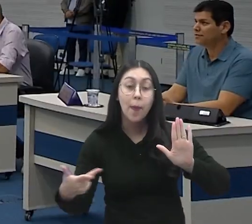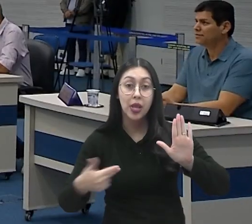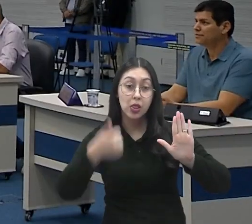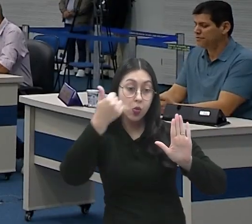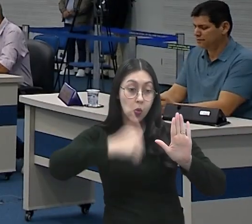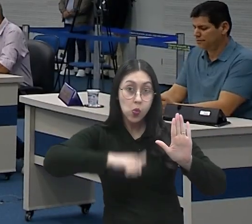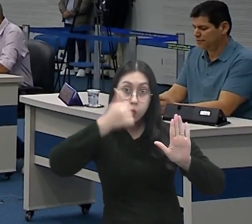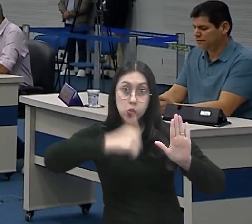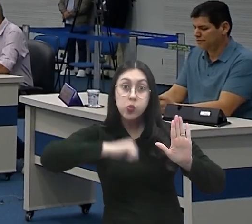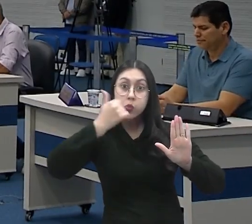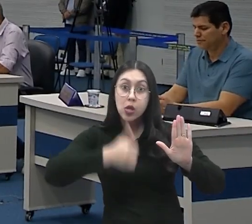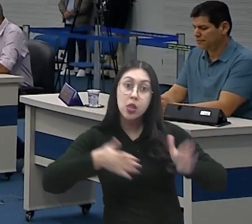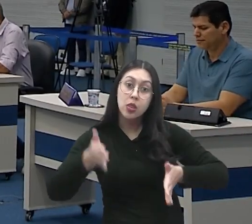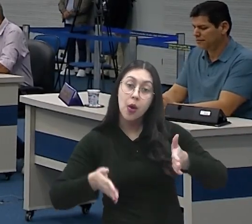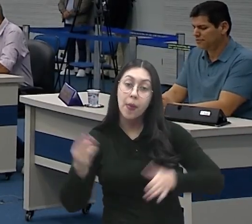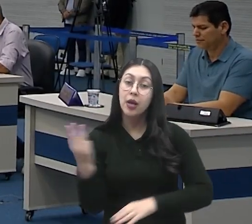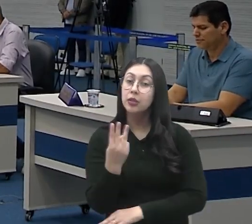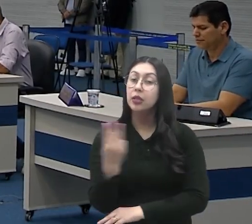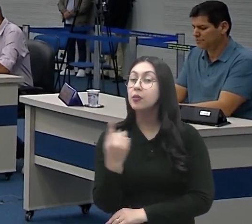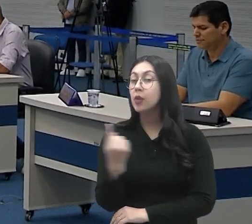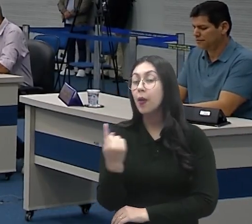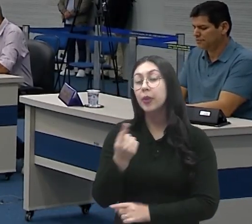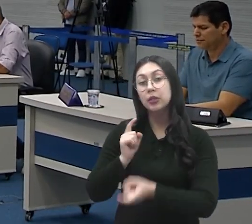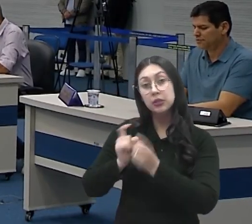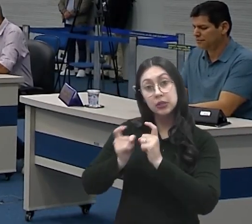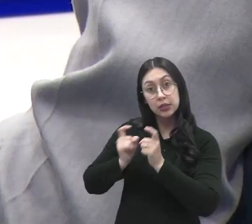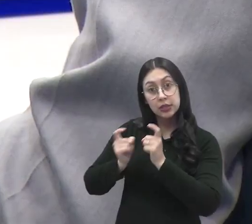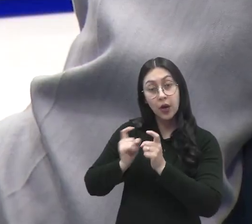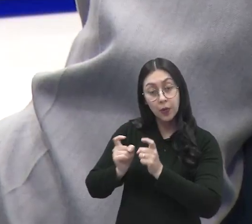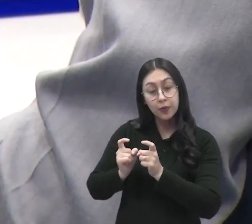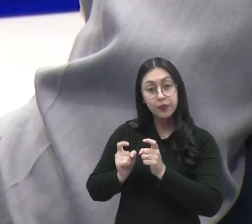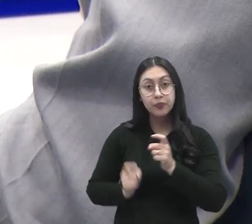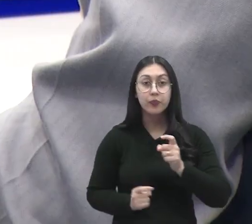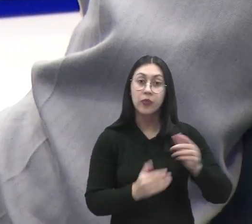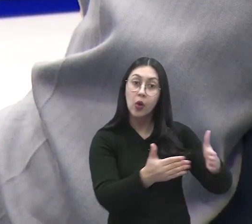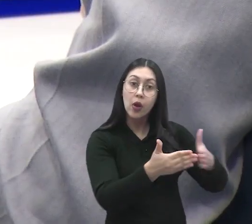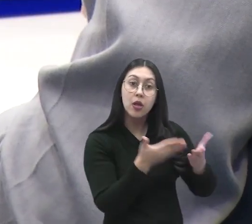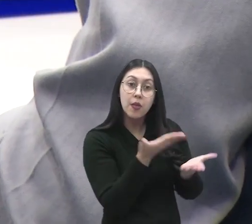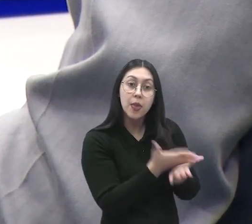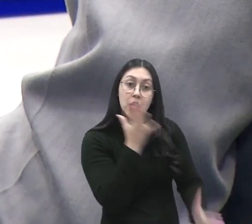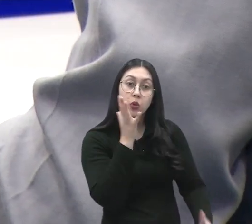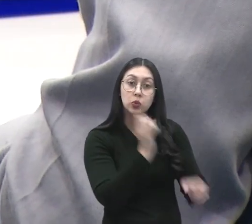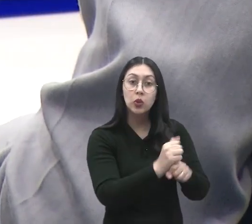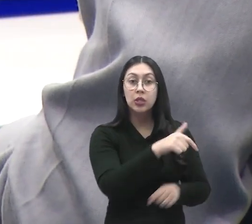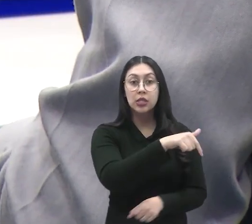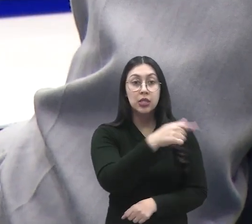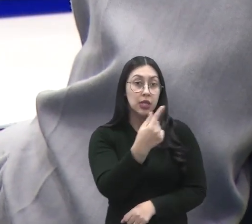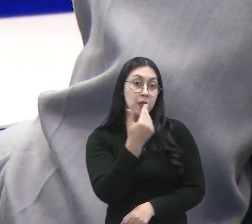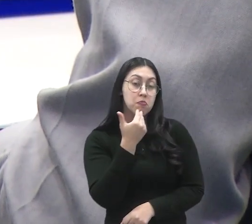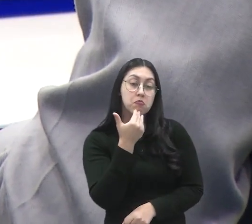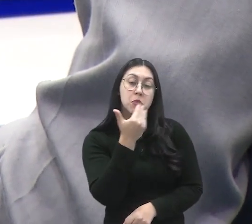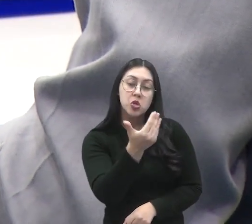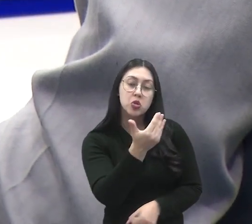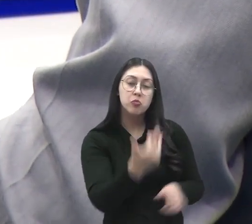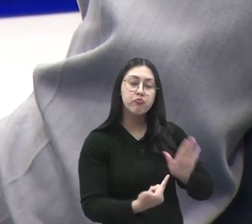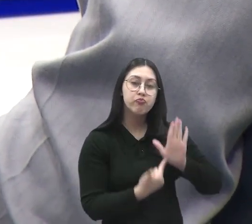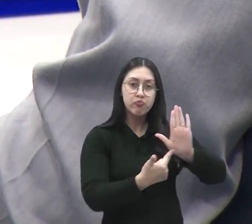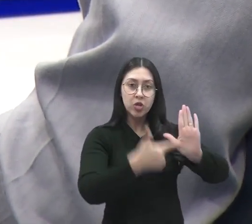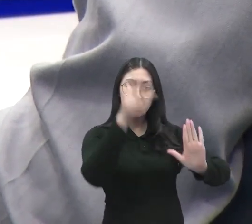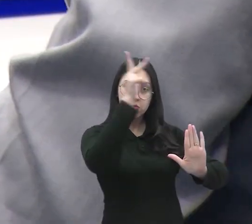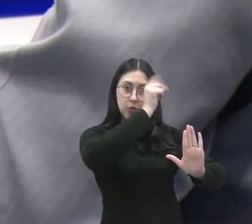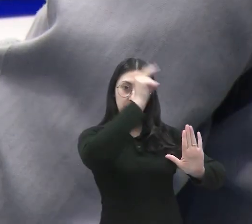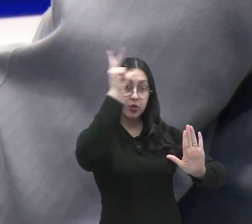foram apreciados durante a 31ª sessão do ano. Os requerimentos somavam 71 pedidos apresentados ao